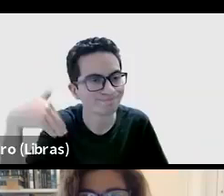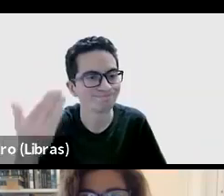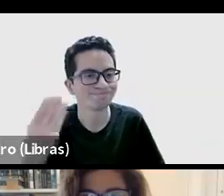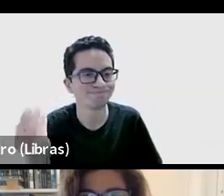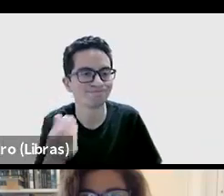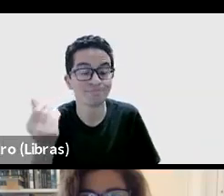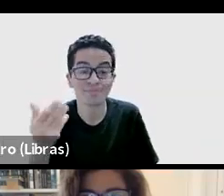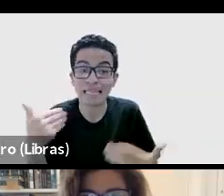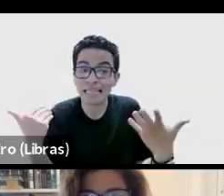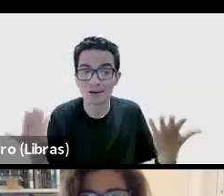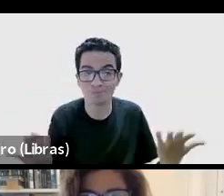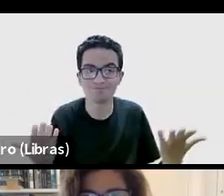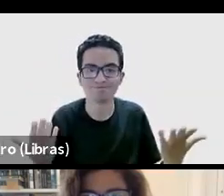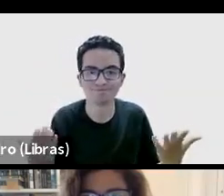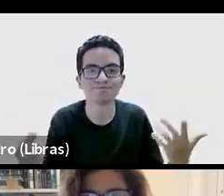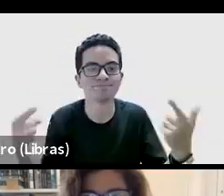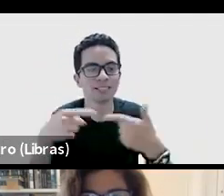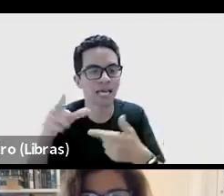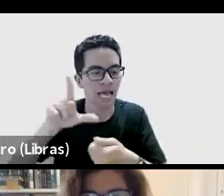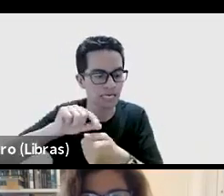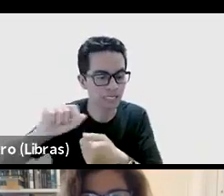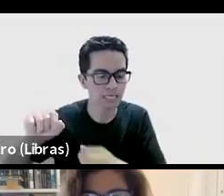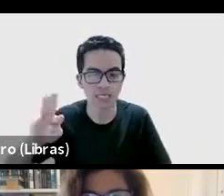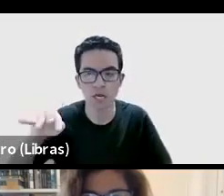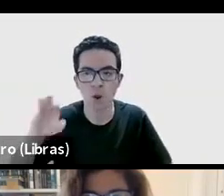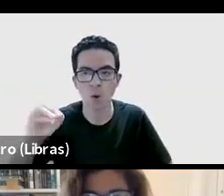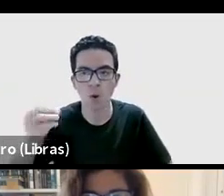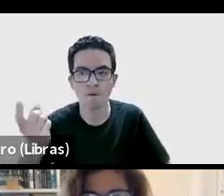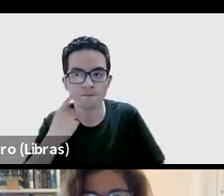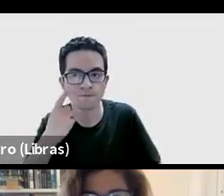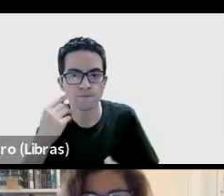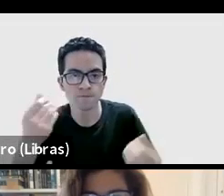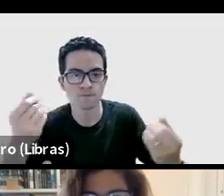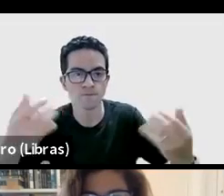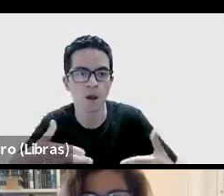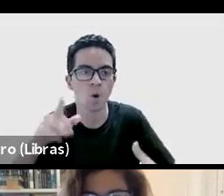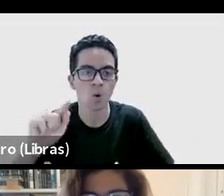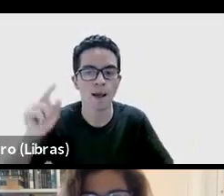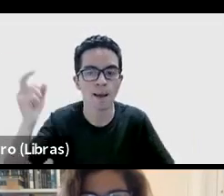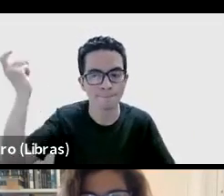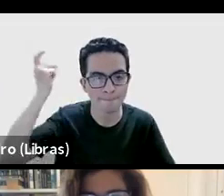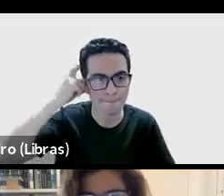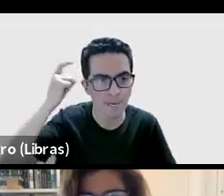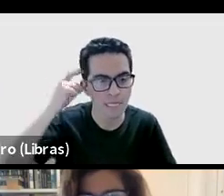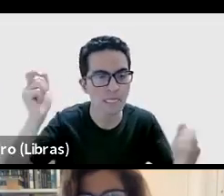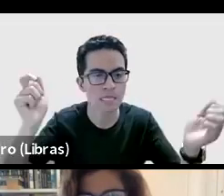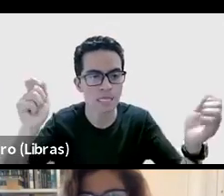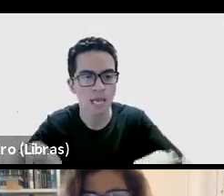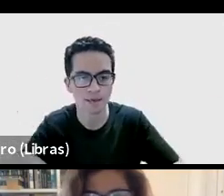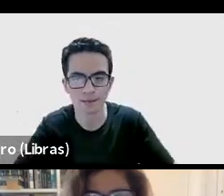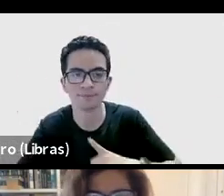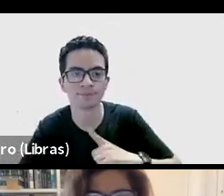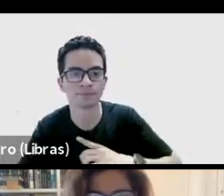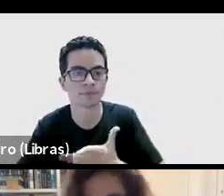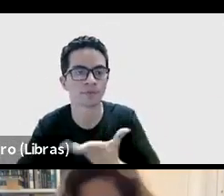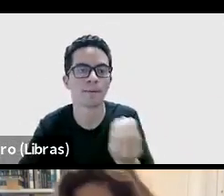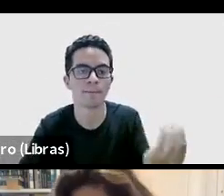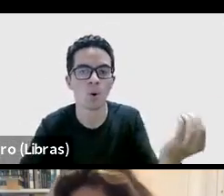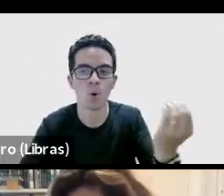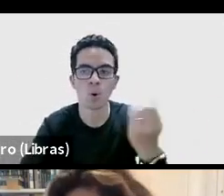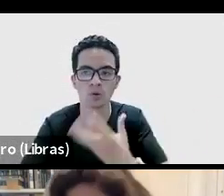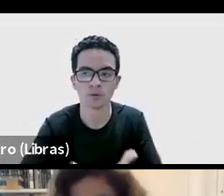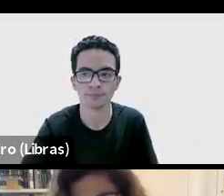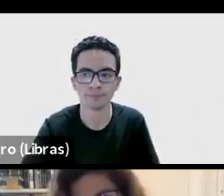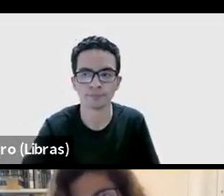Mas e aí, né? Enfim, no artigo a gente traz um pouco essa provocação, que é pensar, né, sobre esses múltiplos, né, a partir do